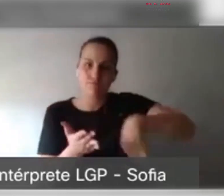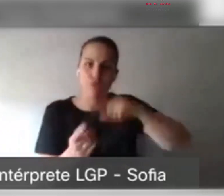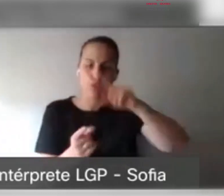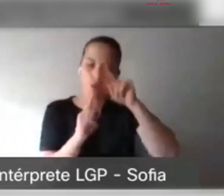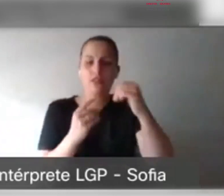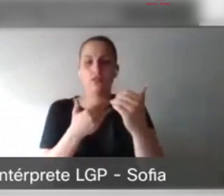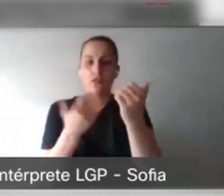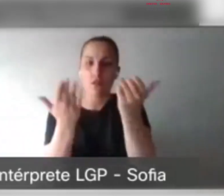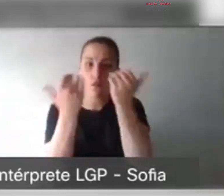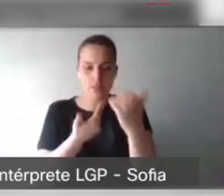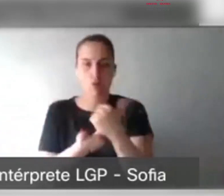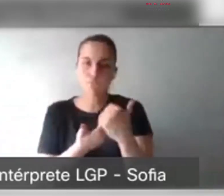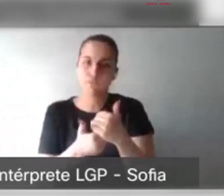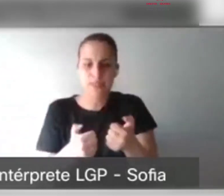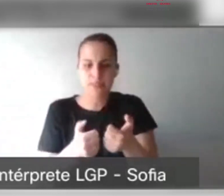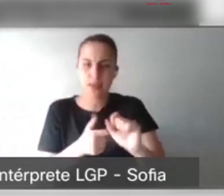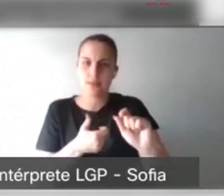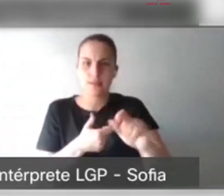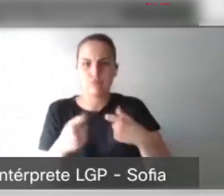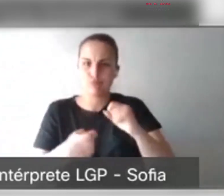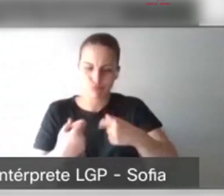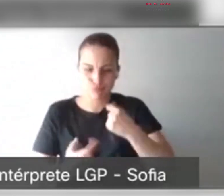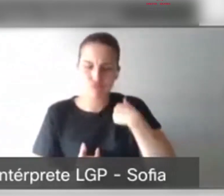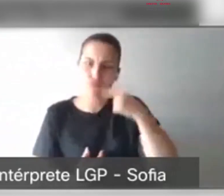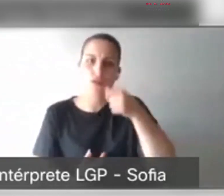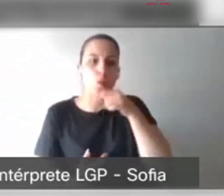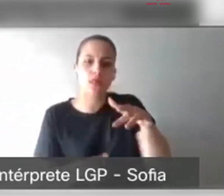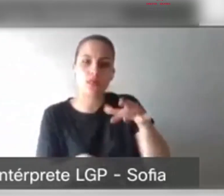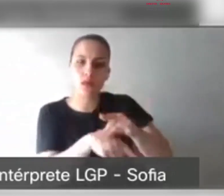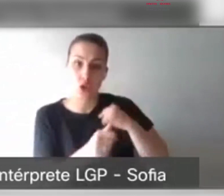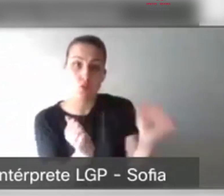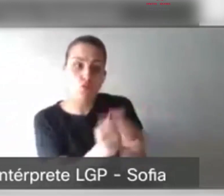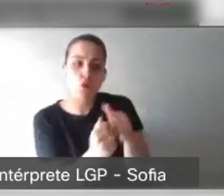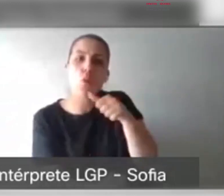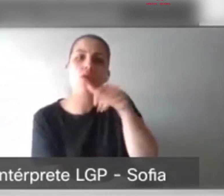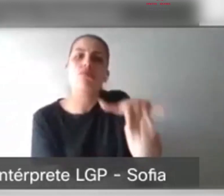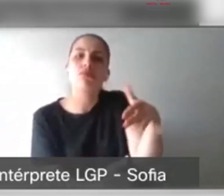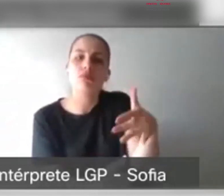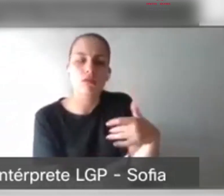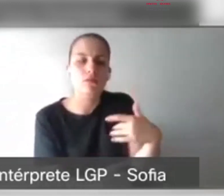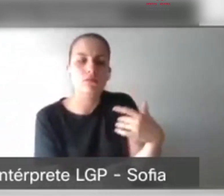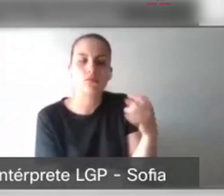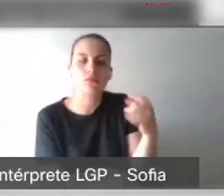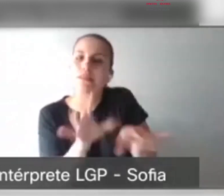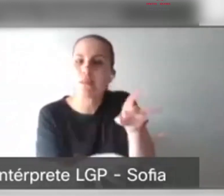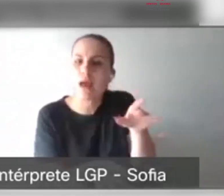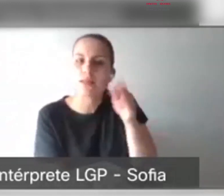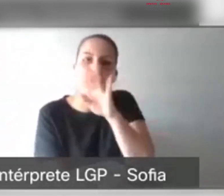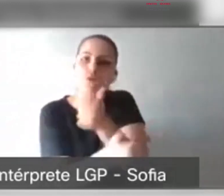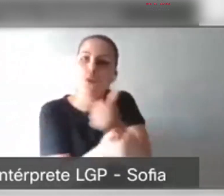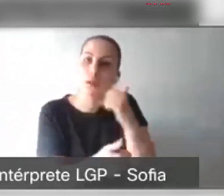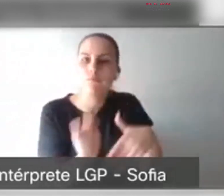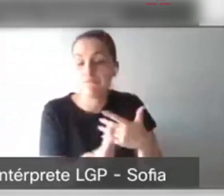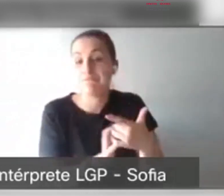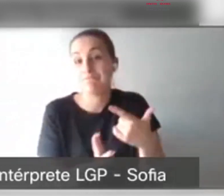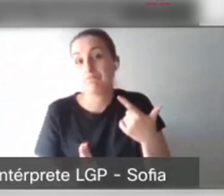informação por SMS sobre onde é que estava o doente que estava a acompanhar, em que fase é que estava, como é que estava. Portanto, isso foi